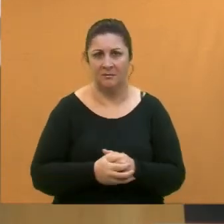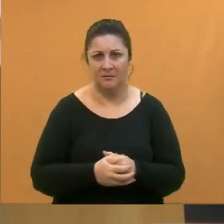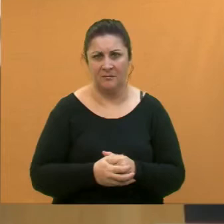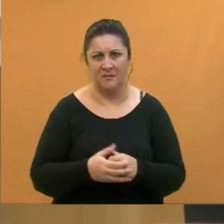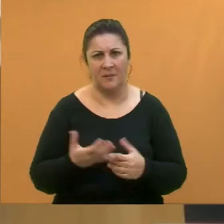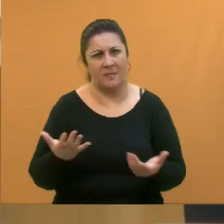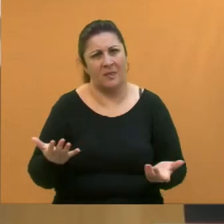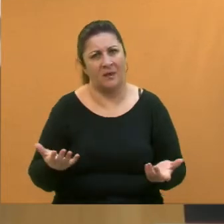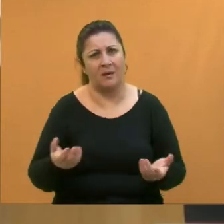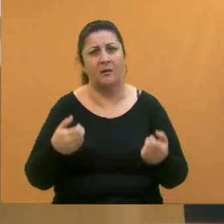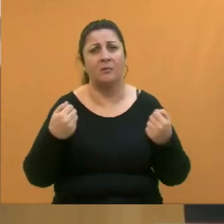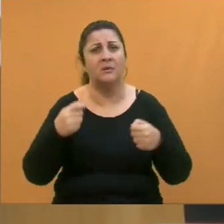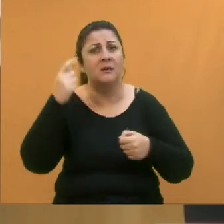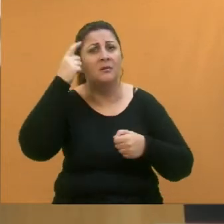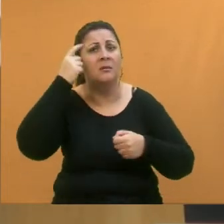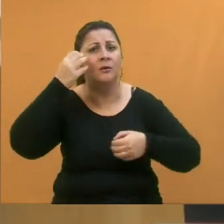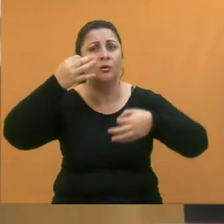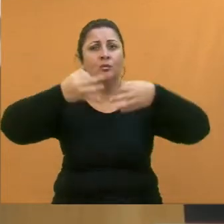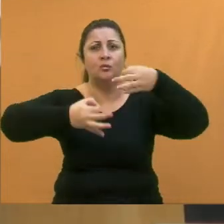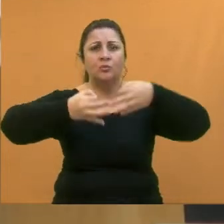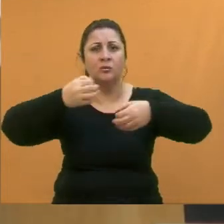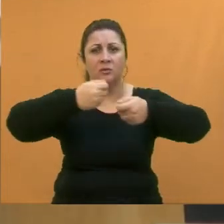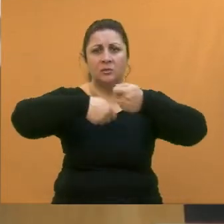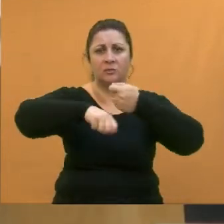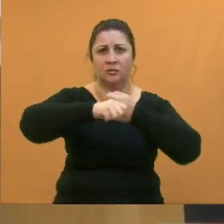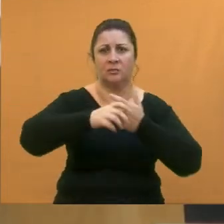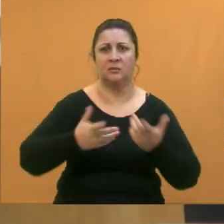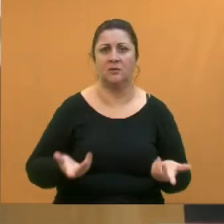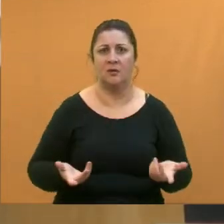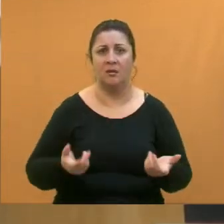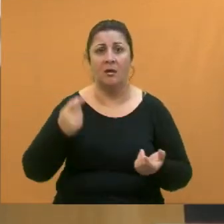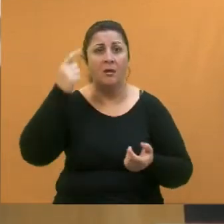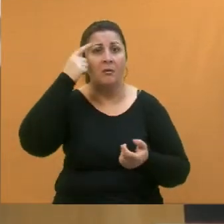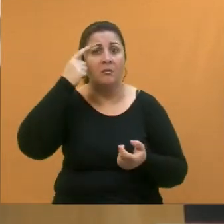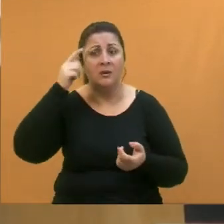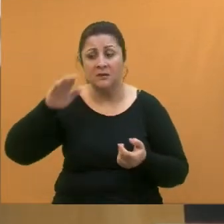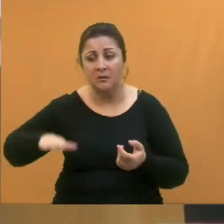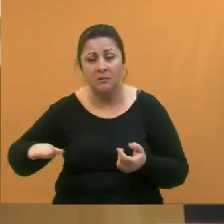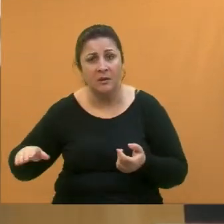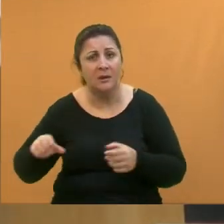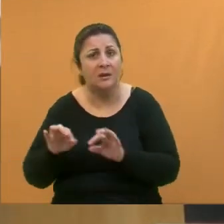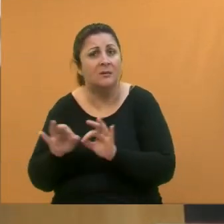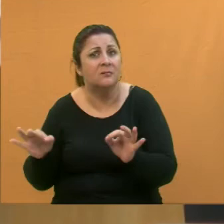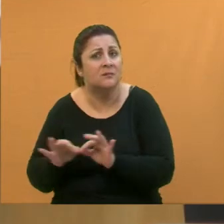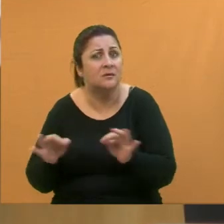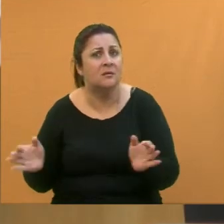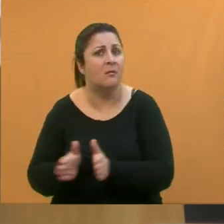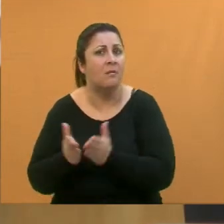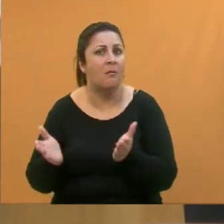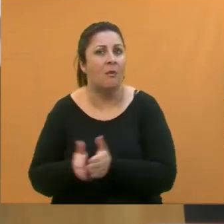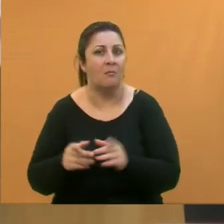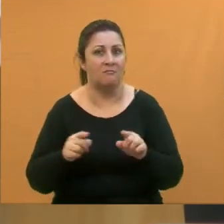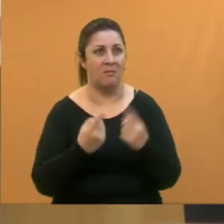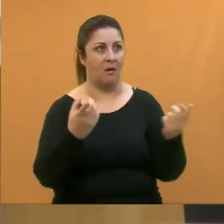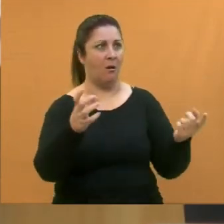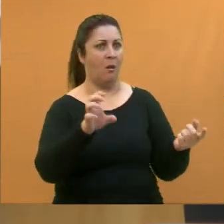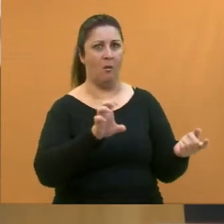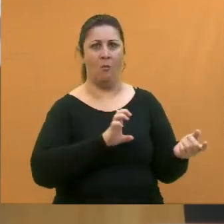justiça social, mas na hora de fazer justiça social com o pequeno, a gente não pensa assim. Mas quando o grande